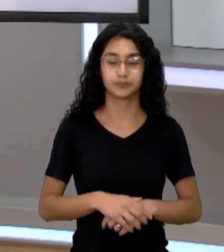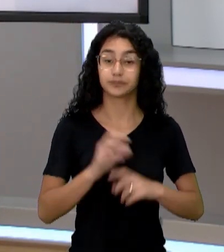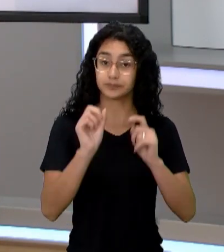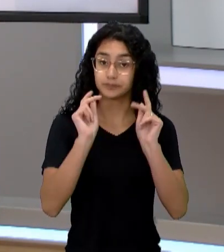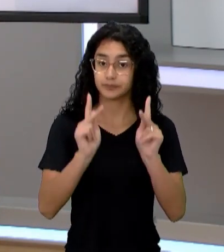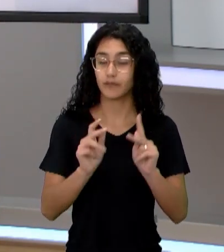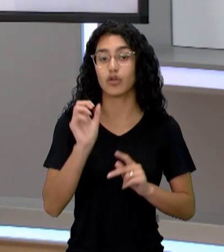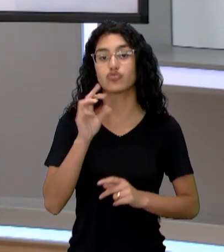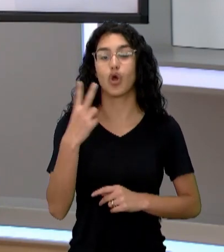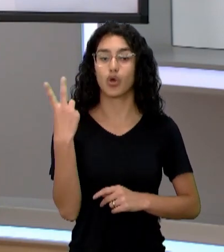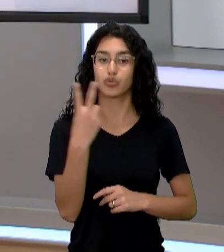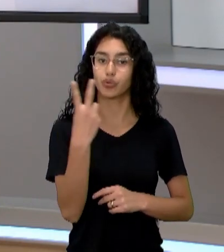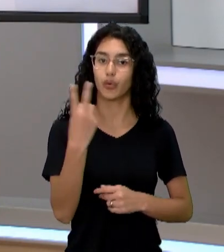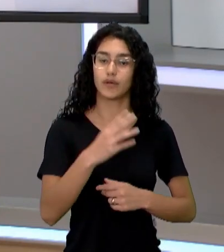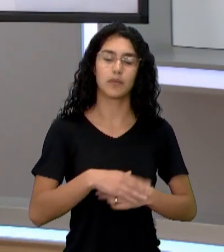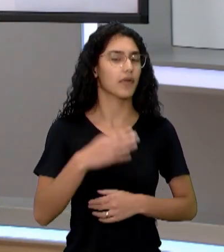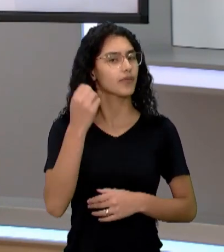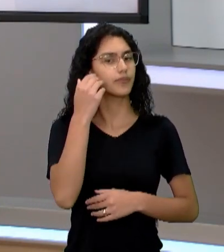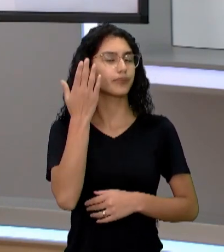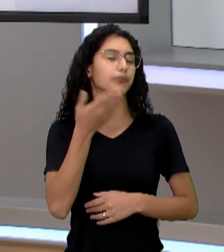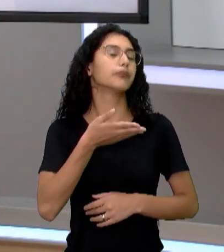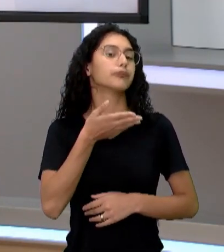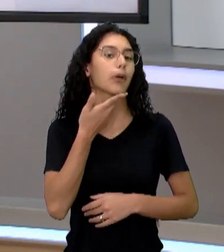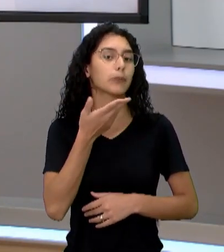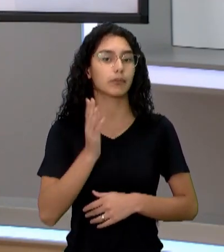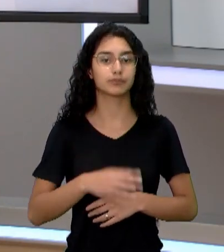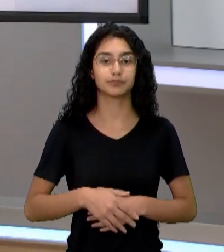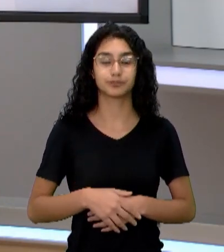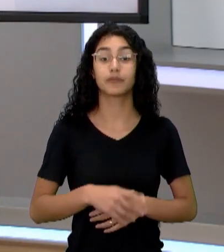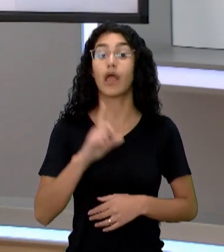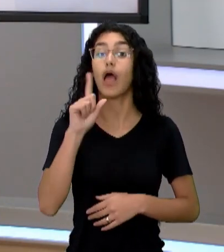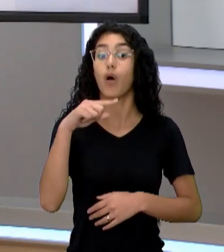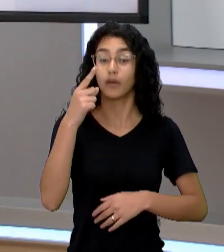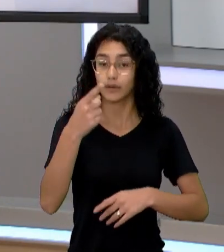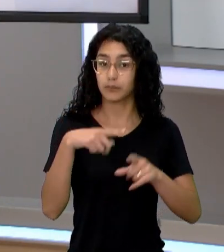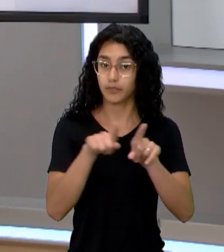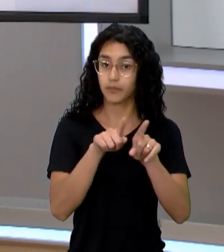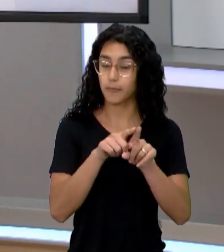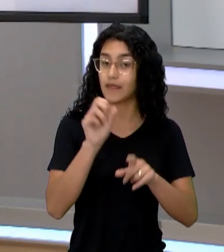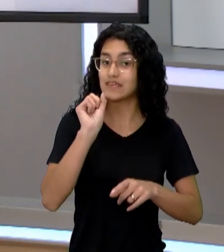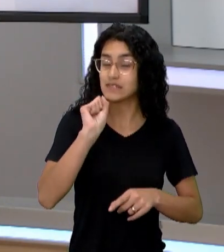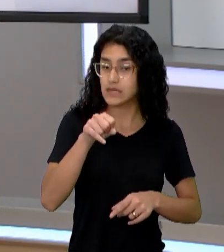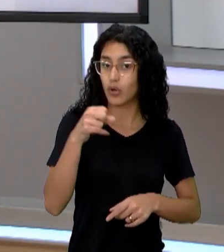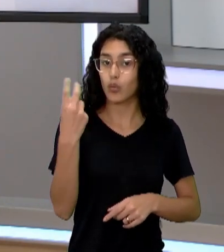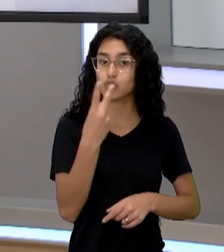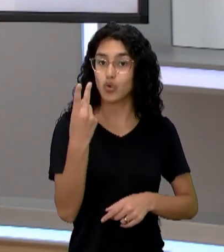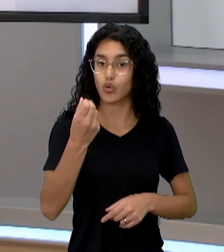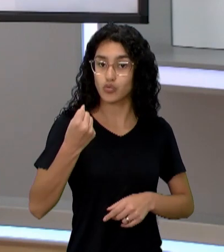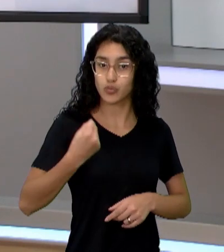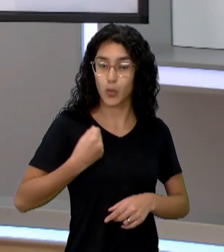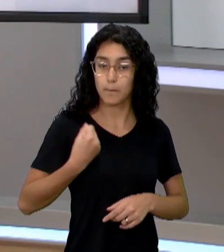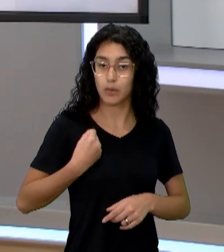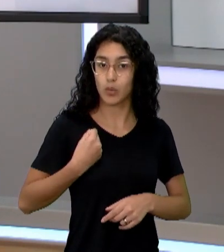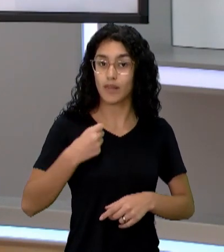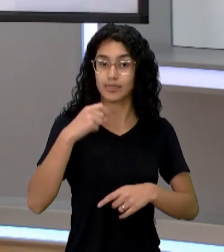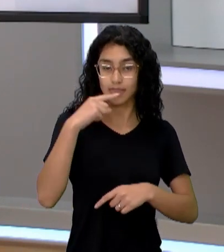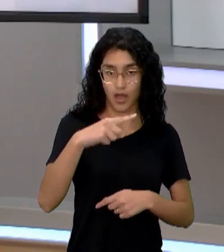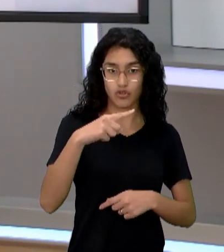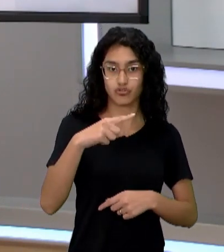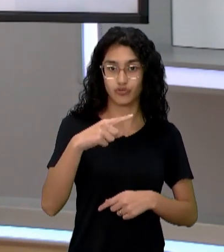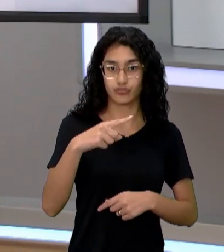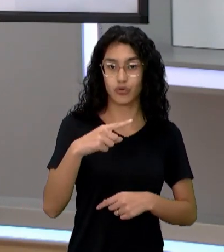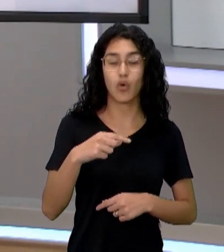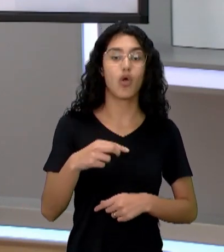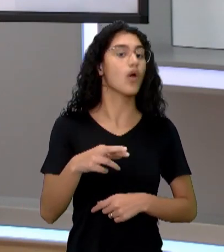Nesse caso só tem 2, ficou bem mais prático aí, tá certo? Outra coisa, se os 2 números fossem negativos, o resultado ia ter que